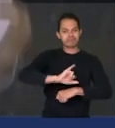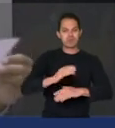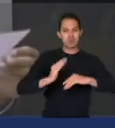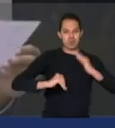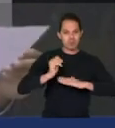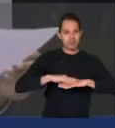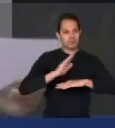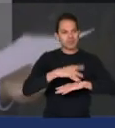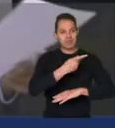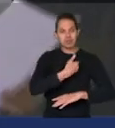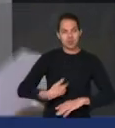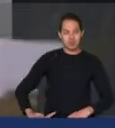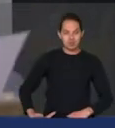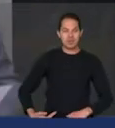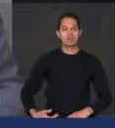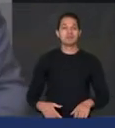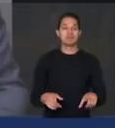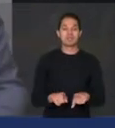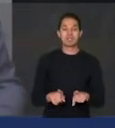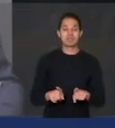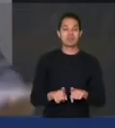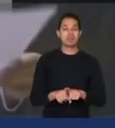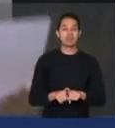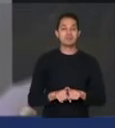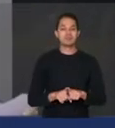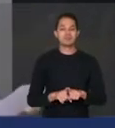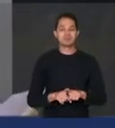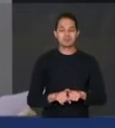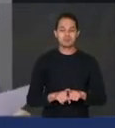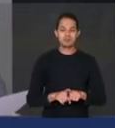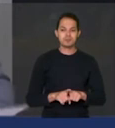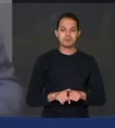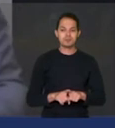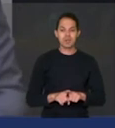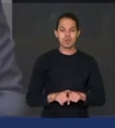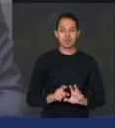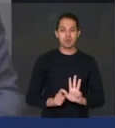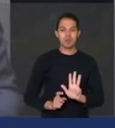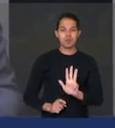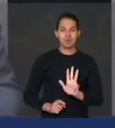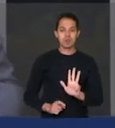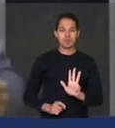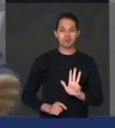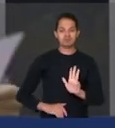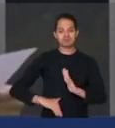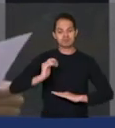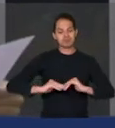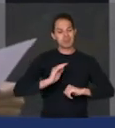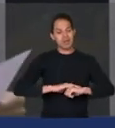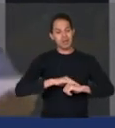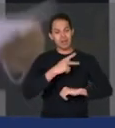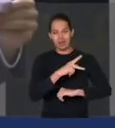e de poder. Nada melhor para falar do Lula do que seus atos,